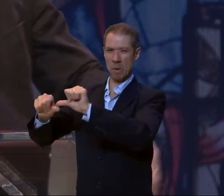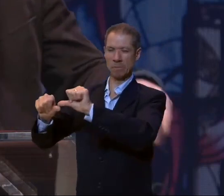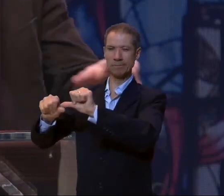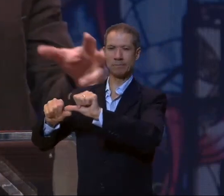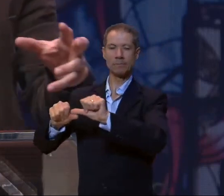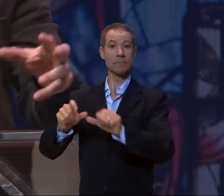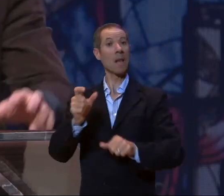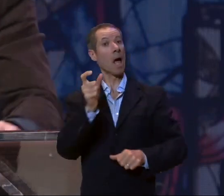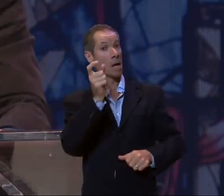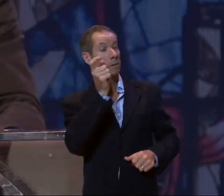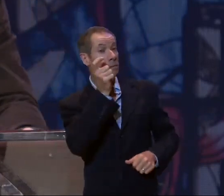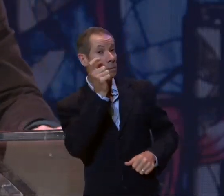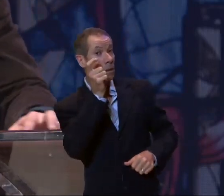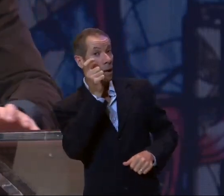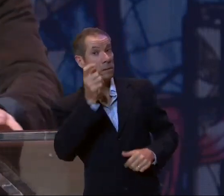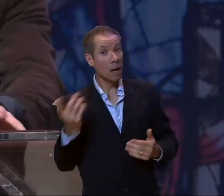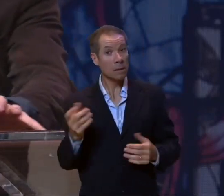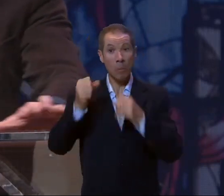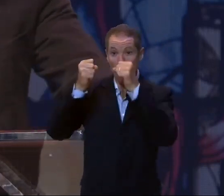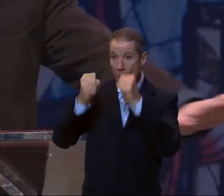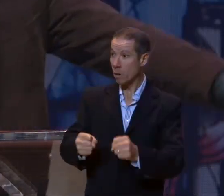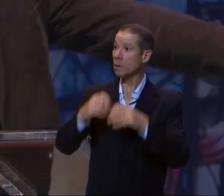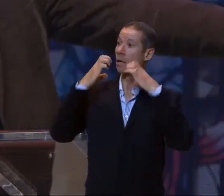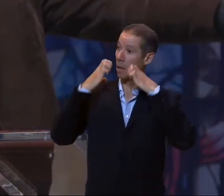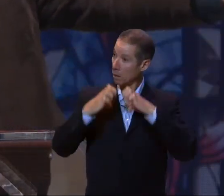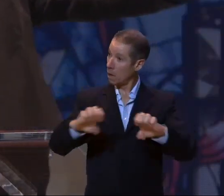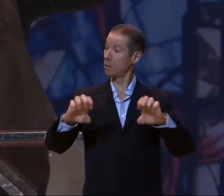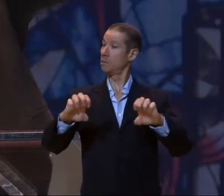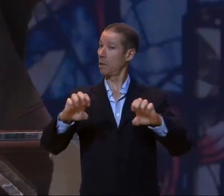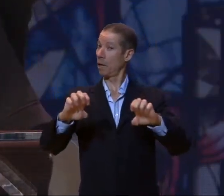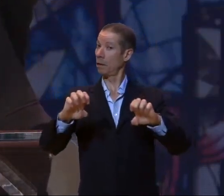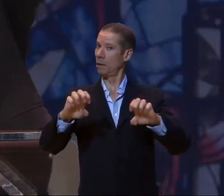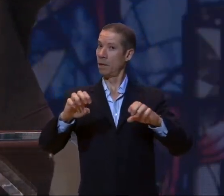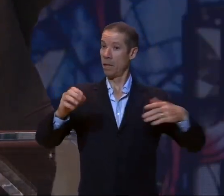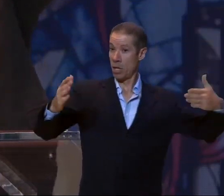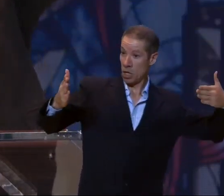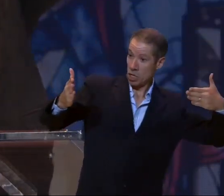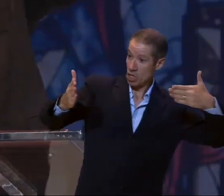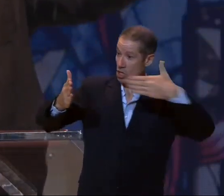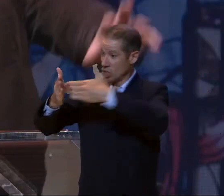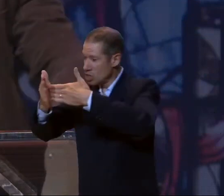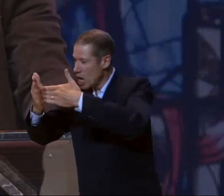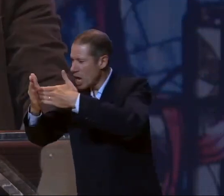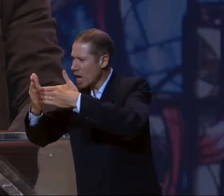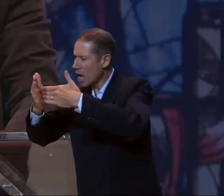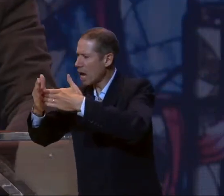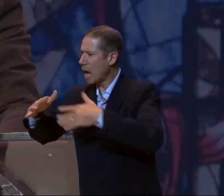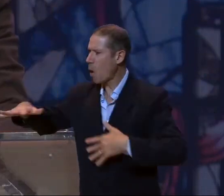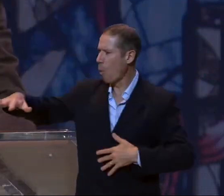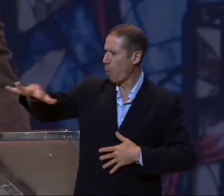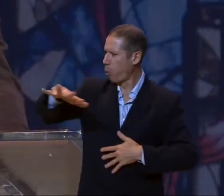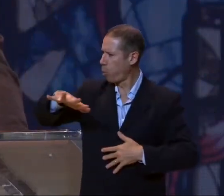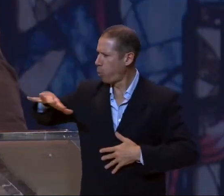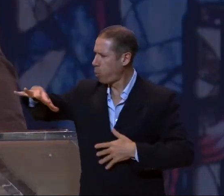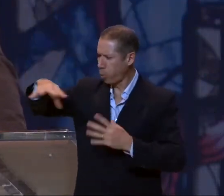É muito interessante o poder do Evangelho de chegar nos cantões do